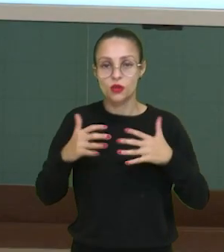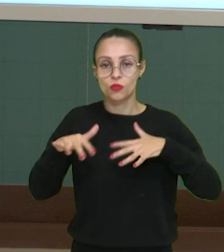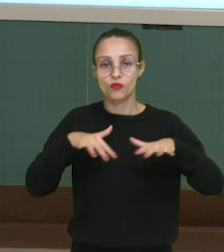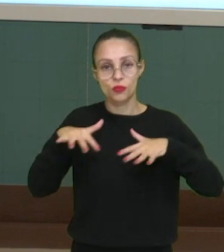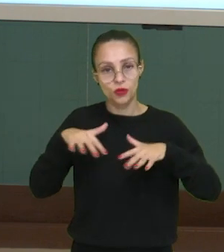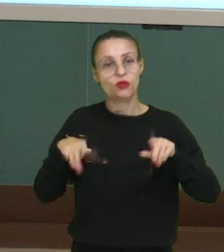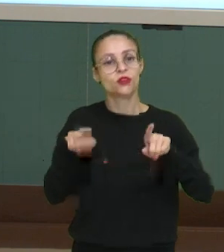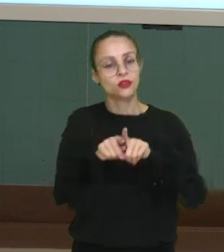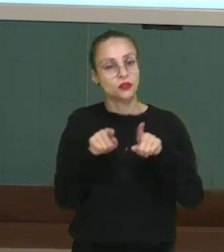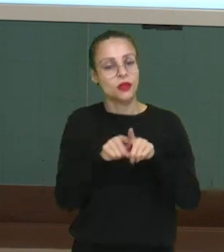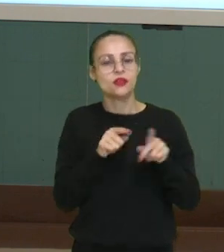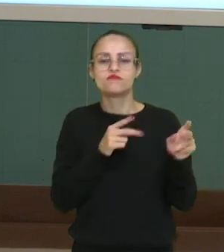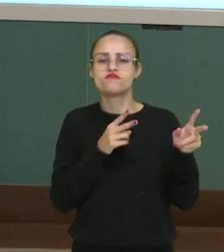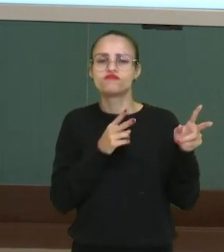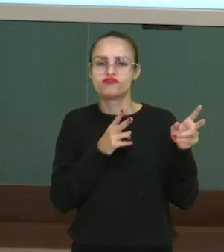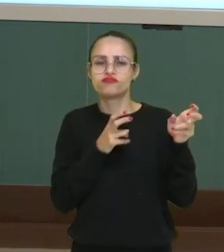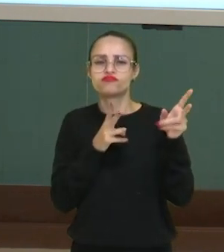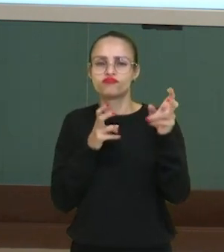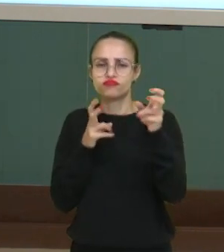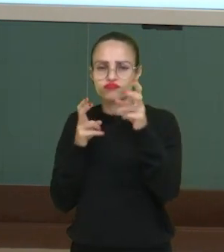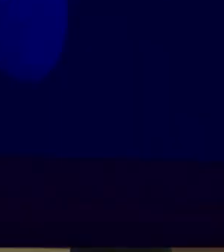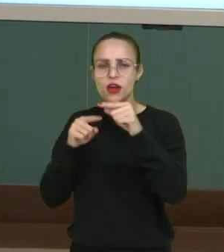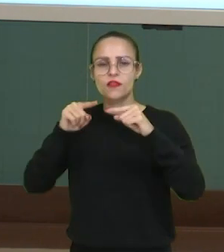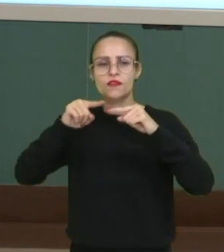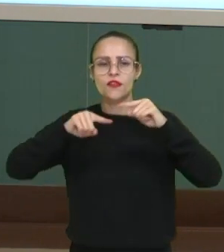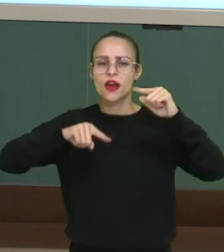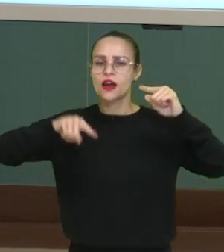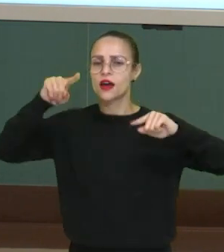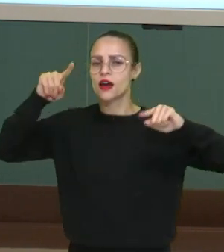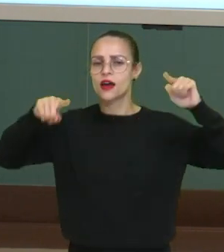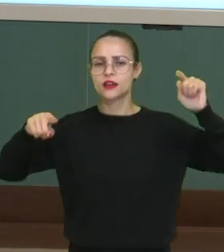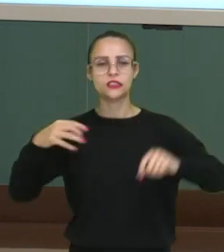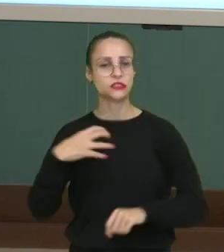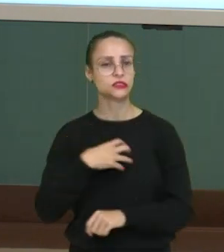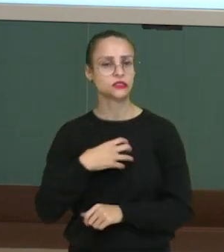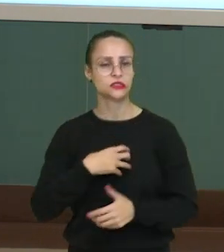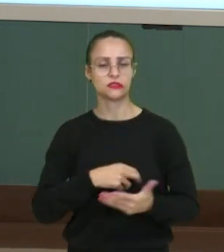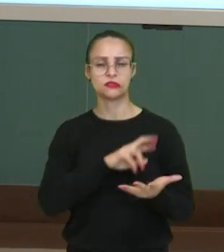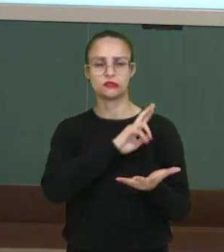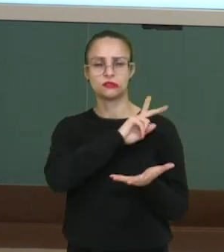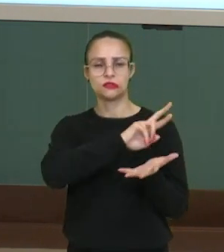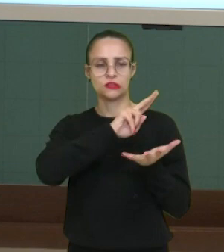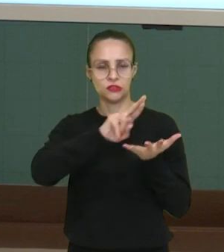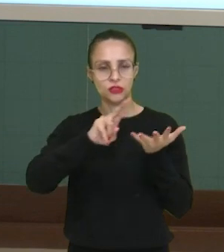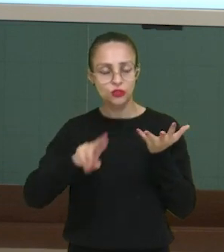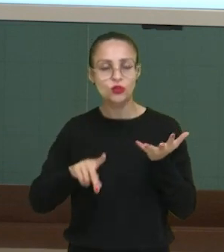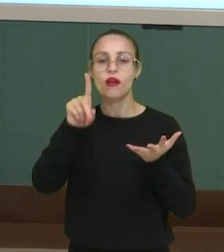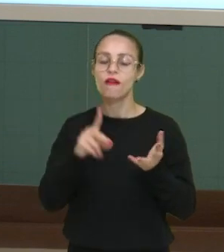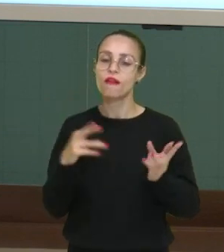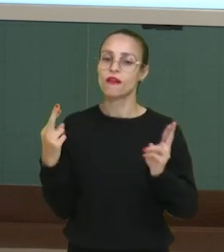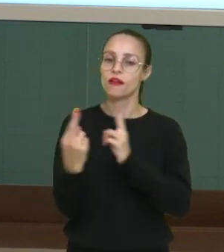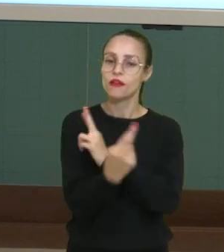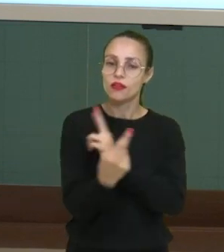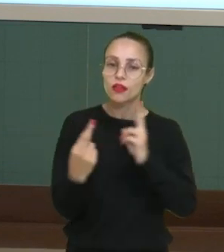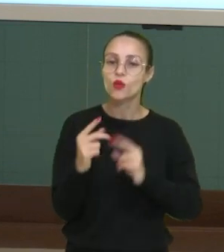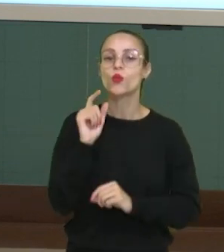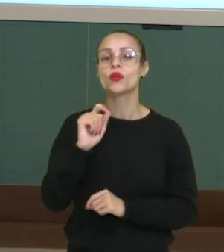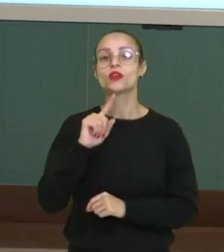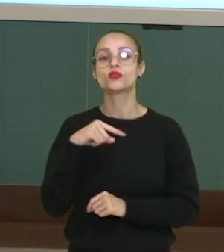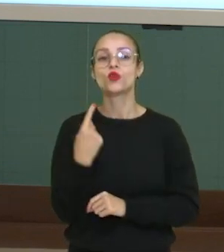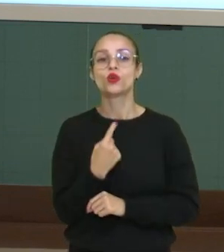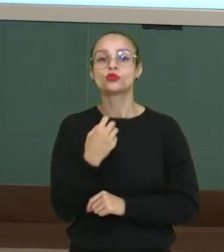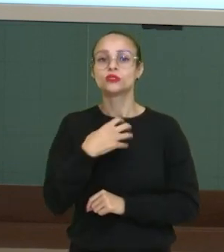das percepções das várias sensações. Estão relacionados com os nossos